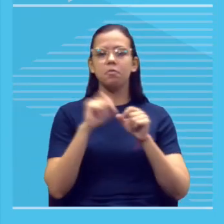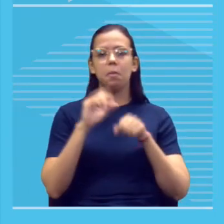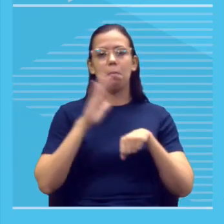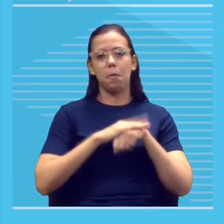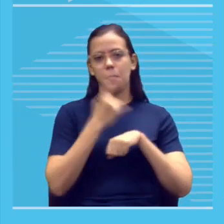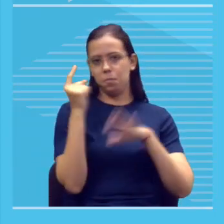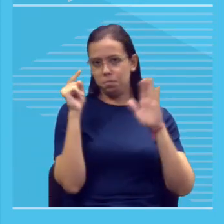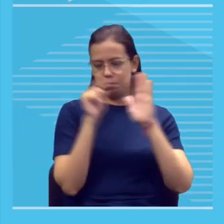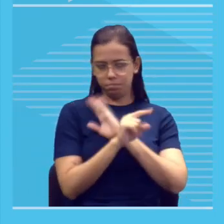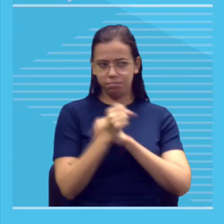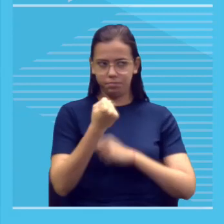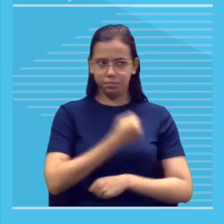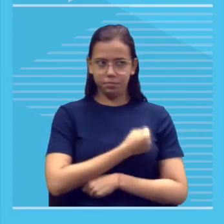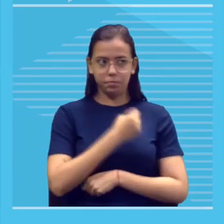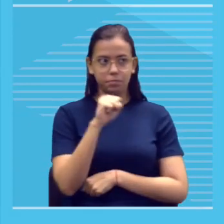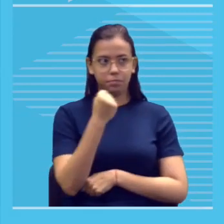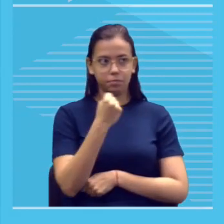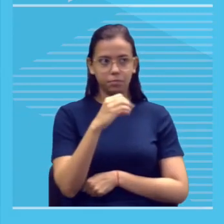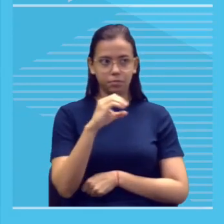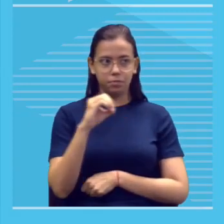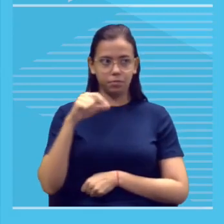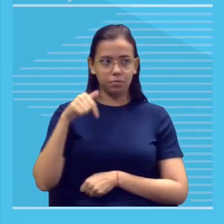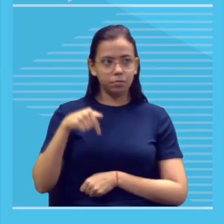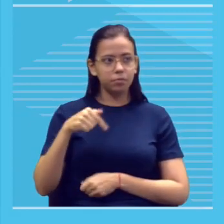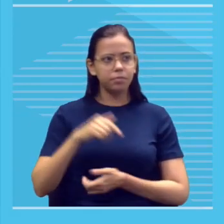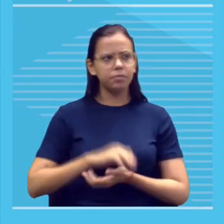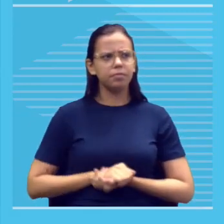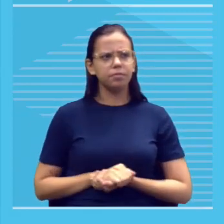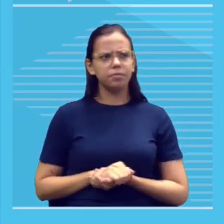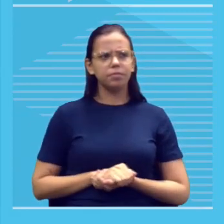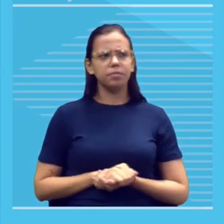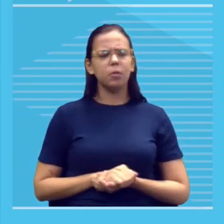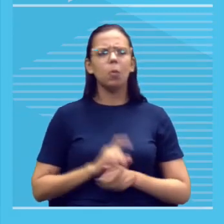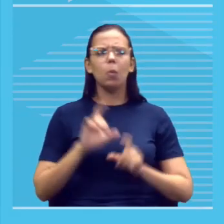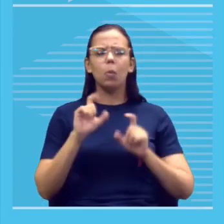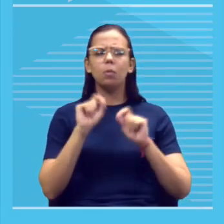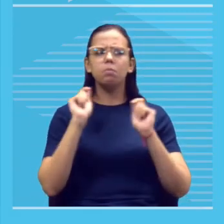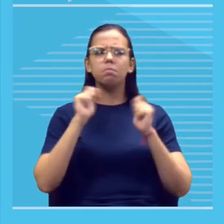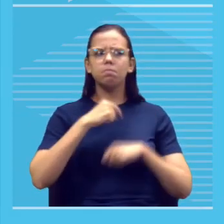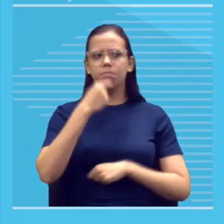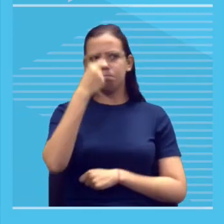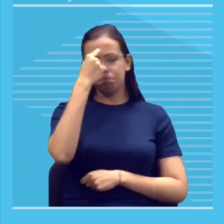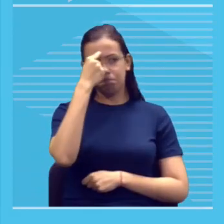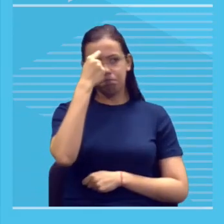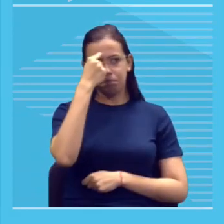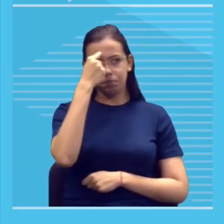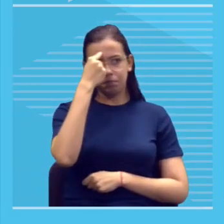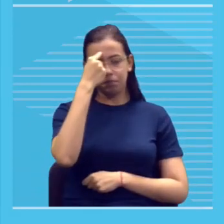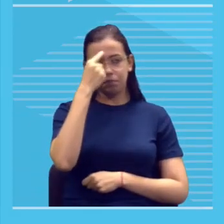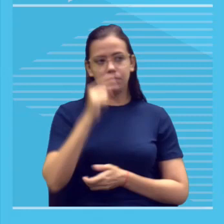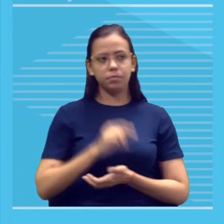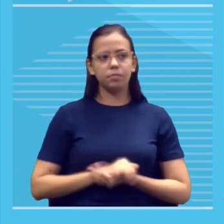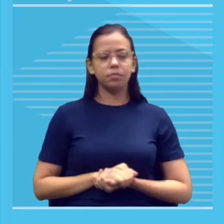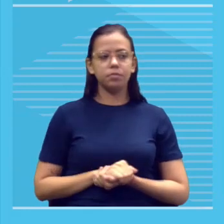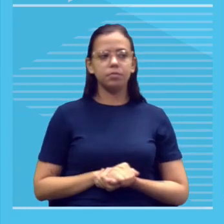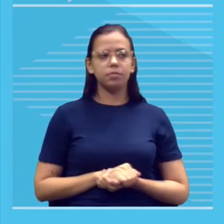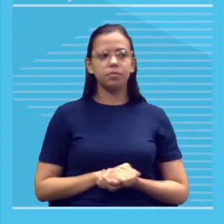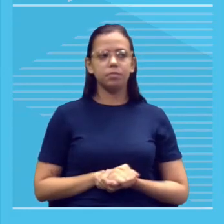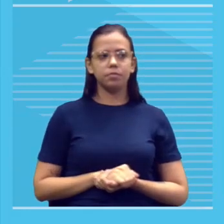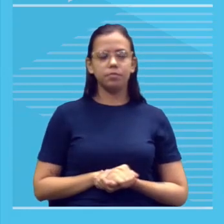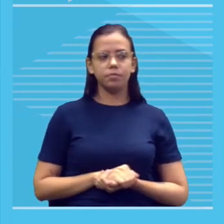uma pergunta a 807 que se deve pensar olha só